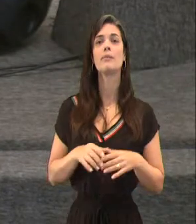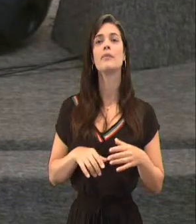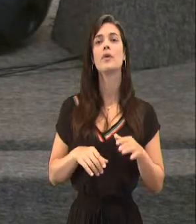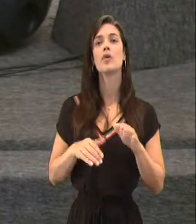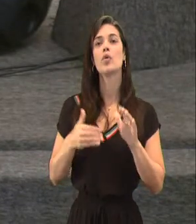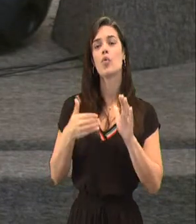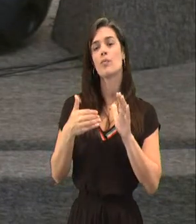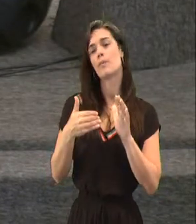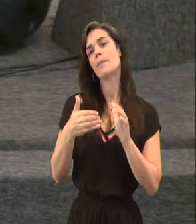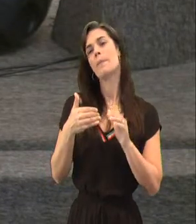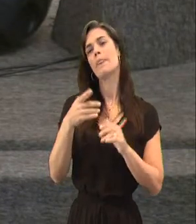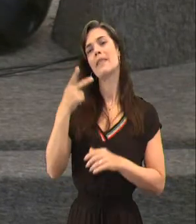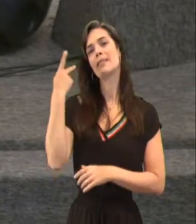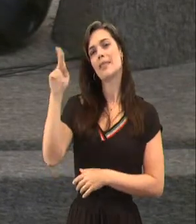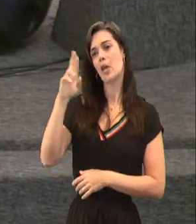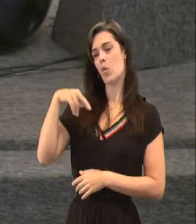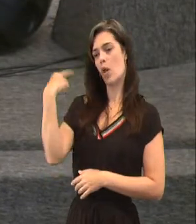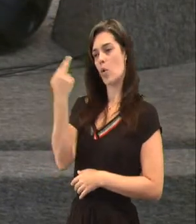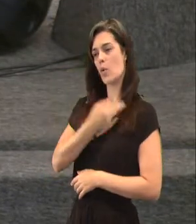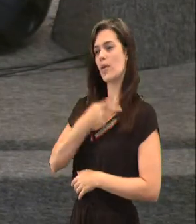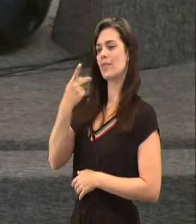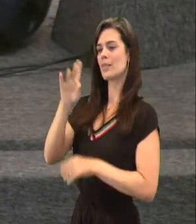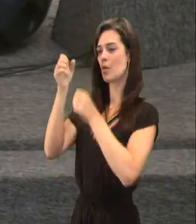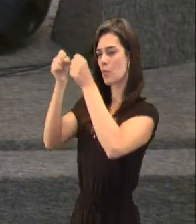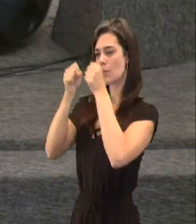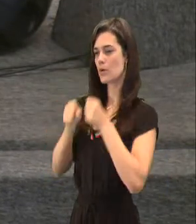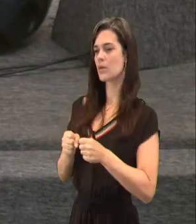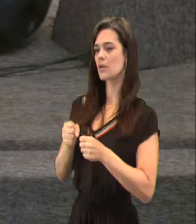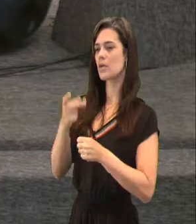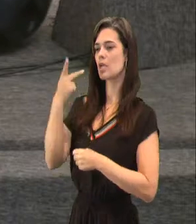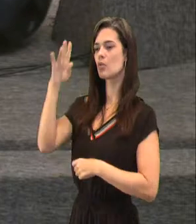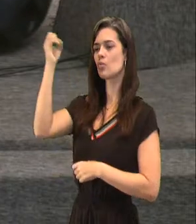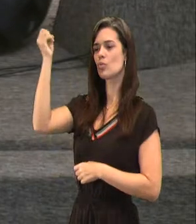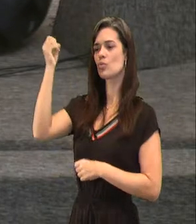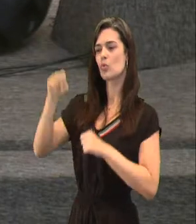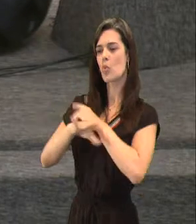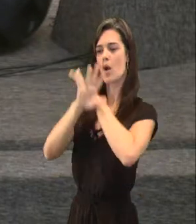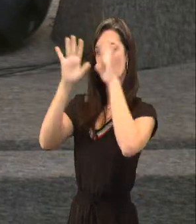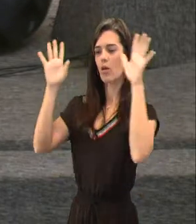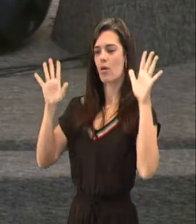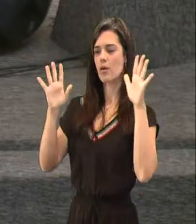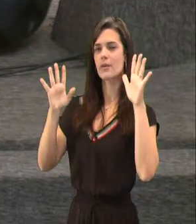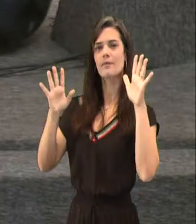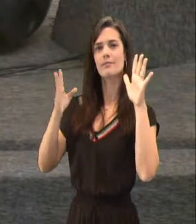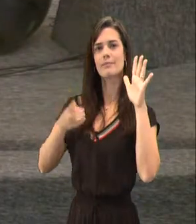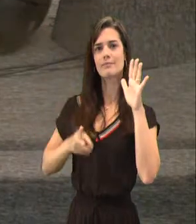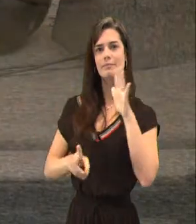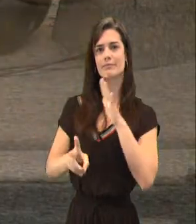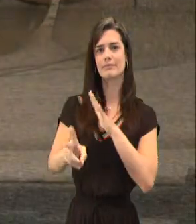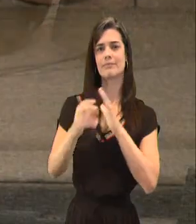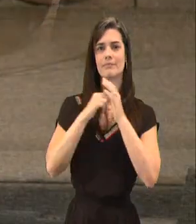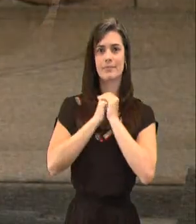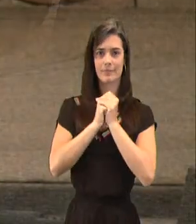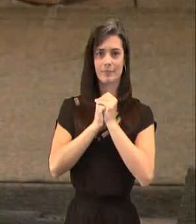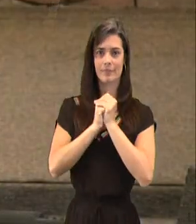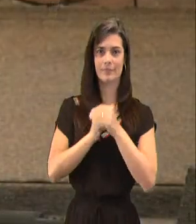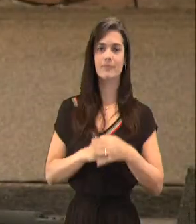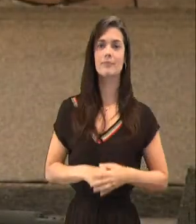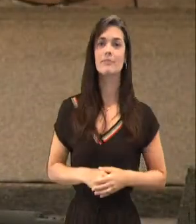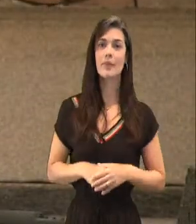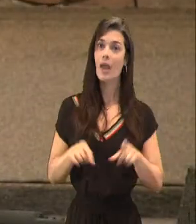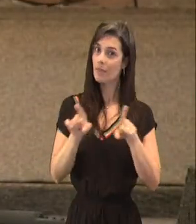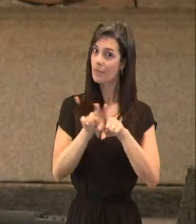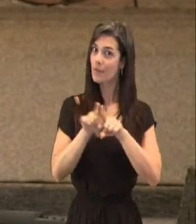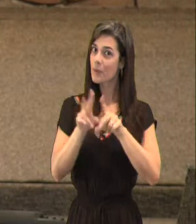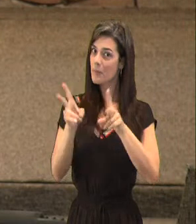pois teu é o reino, teu é o poder e tu é a glória para sempre. Amém. Também temos